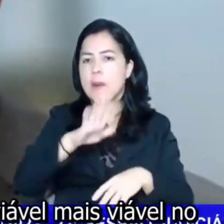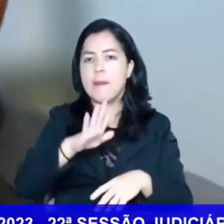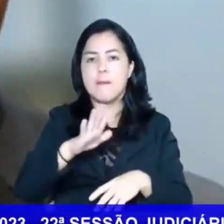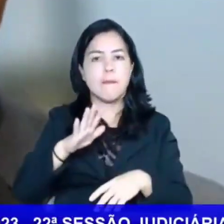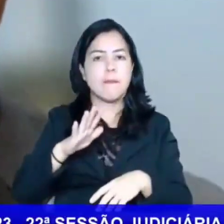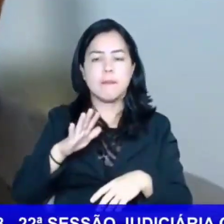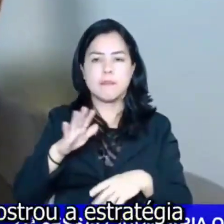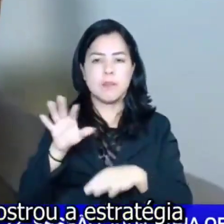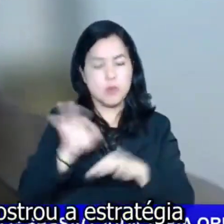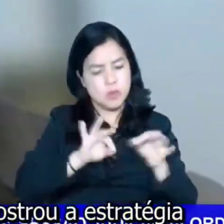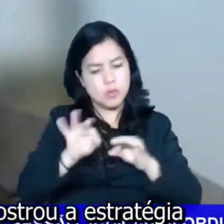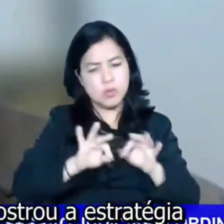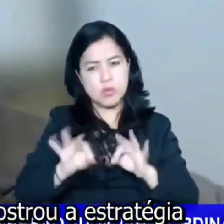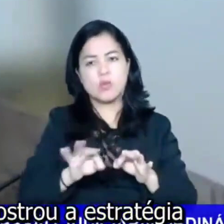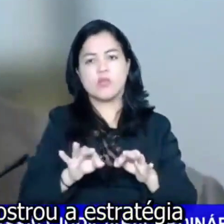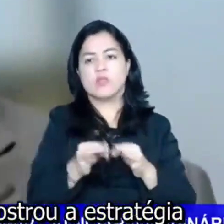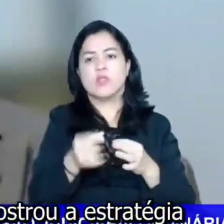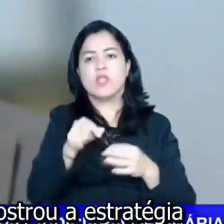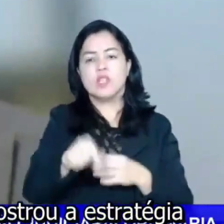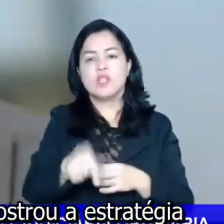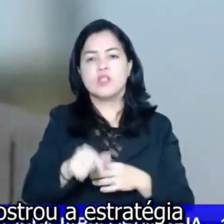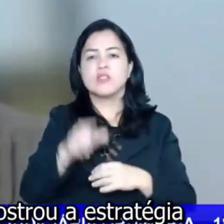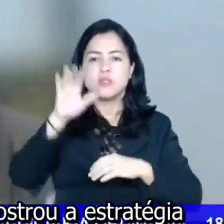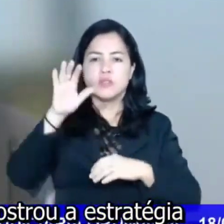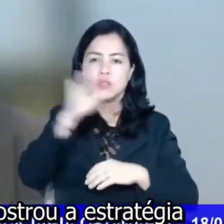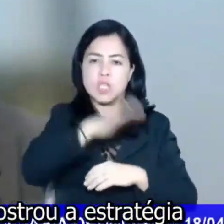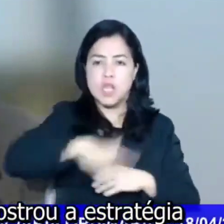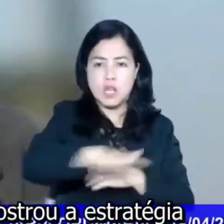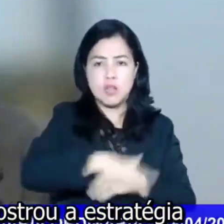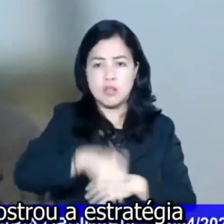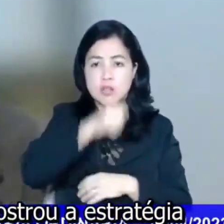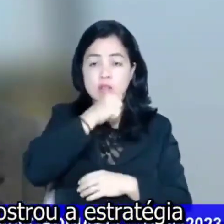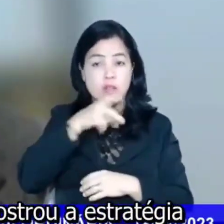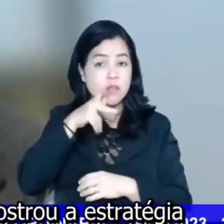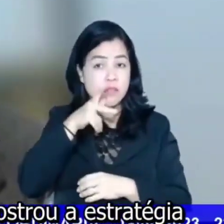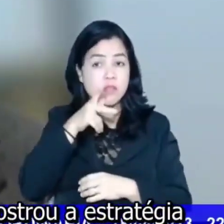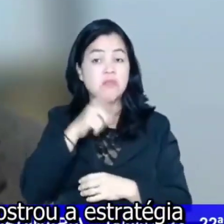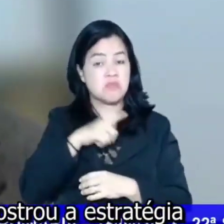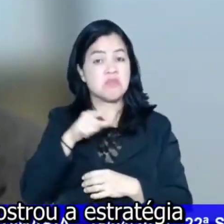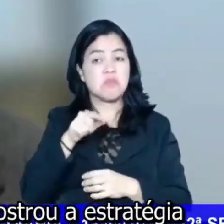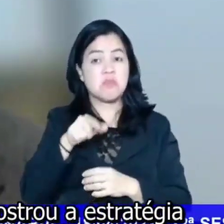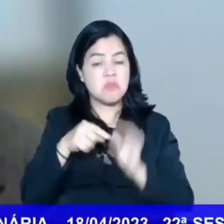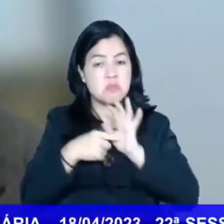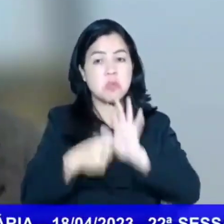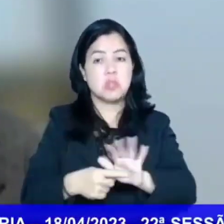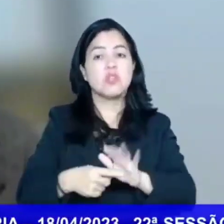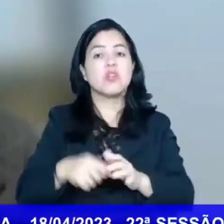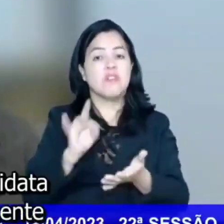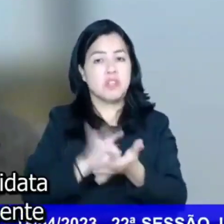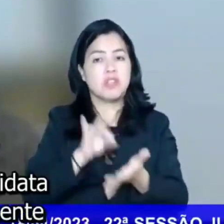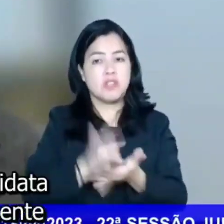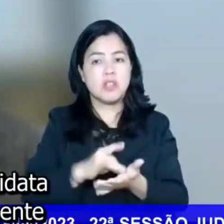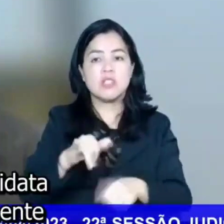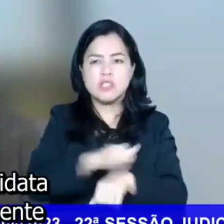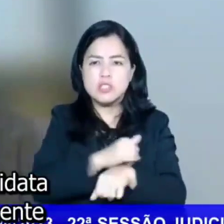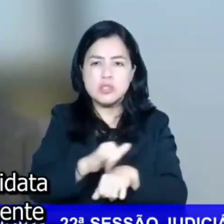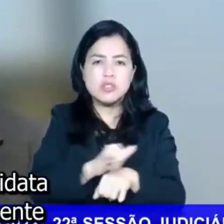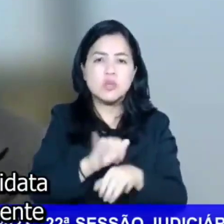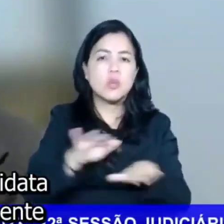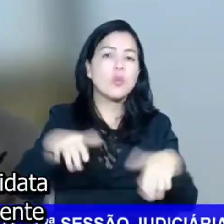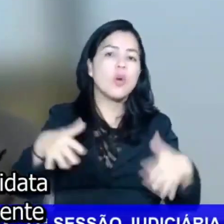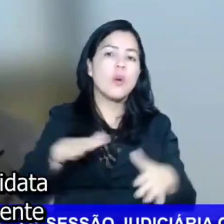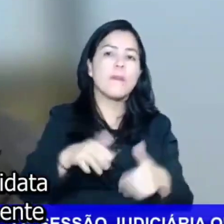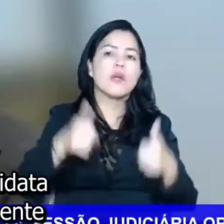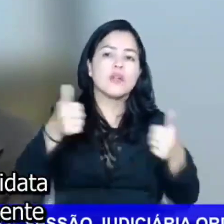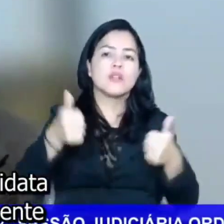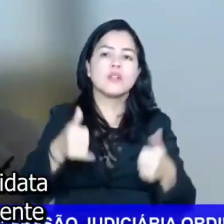mais viável no âmbito do Estado do Amapá, de fato, inclusive se mostrou a estratégia mais adequada, tanto é